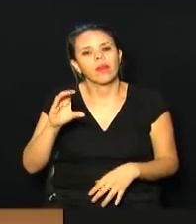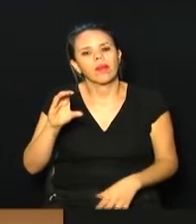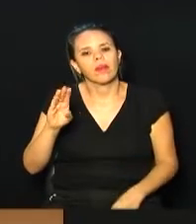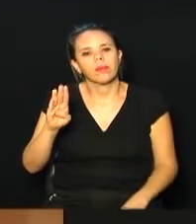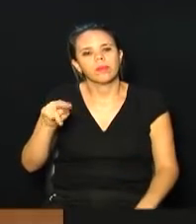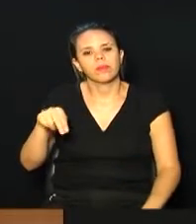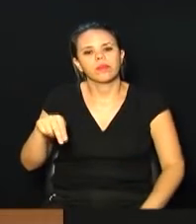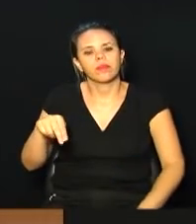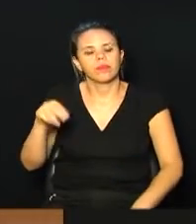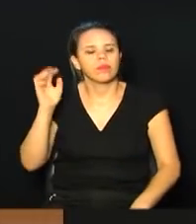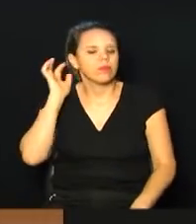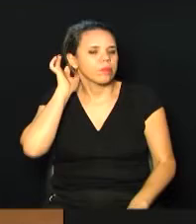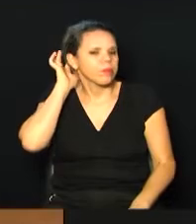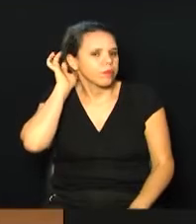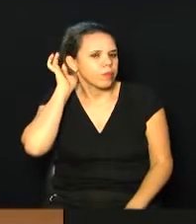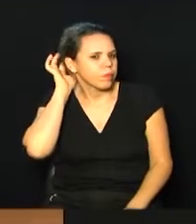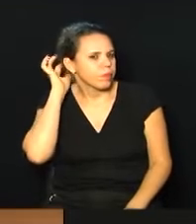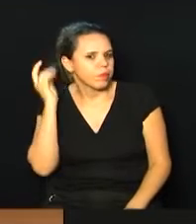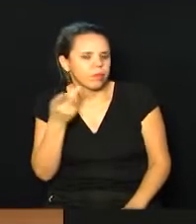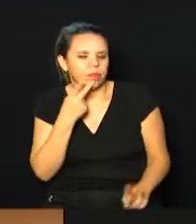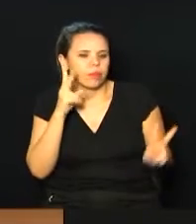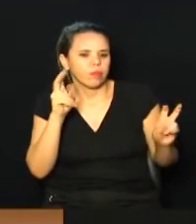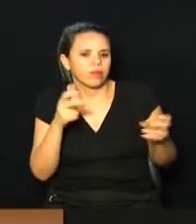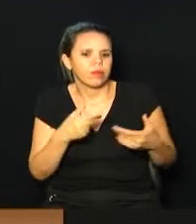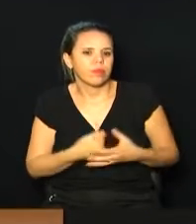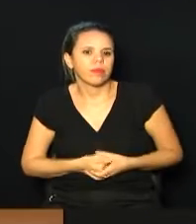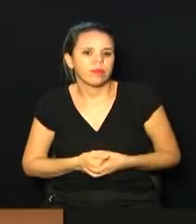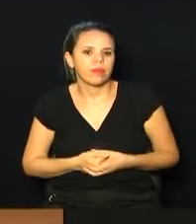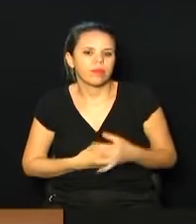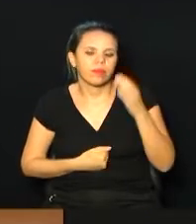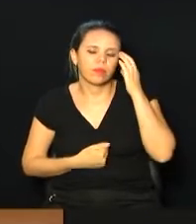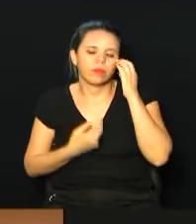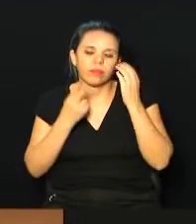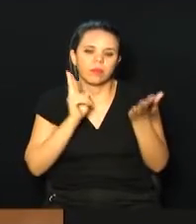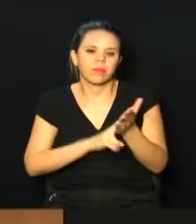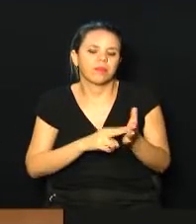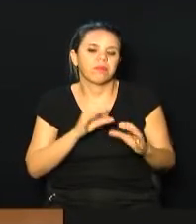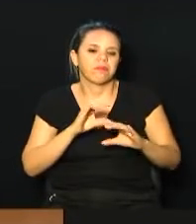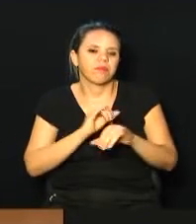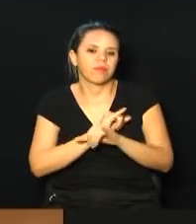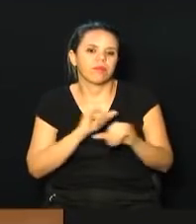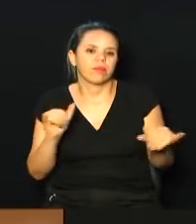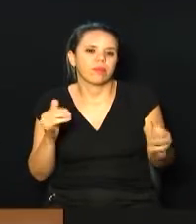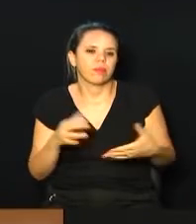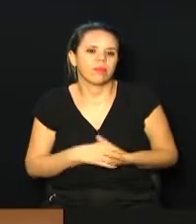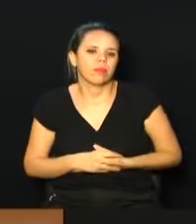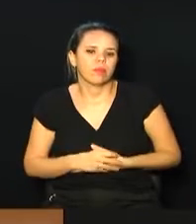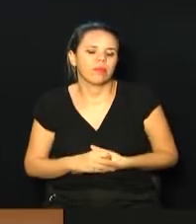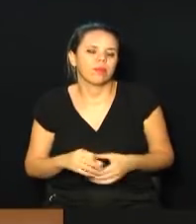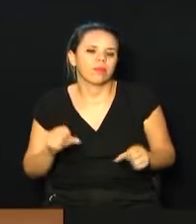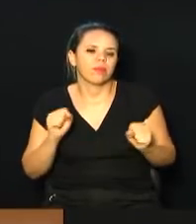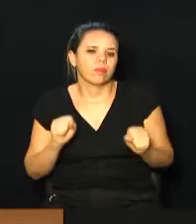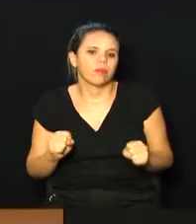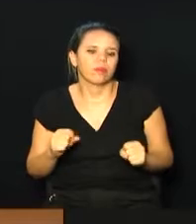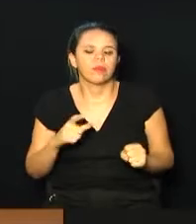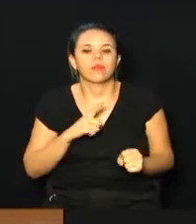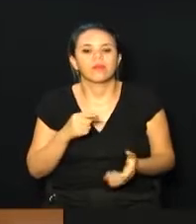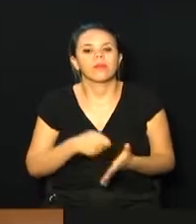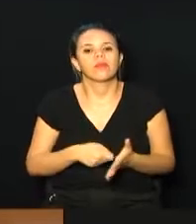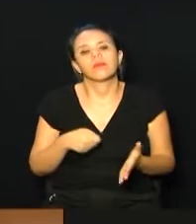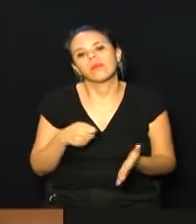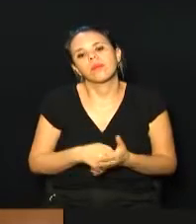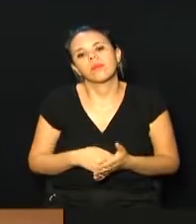por exemplo, né, para falar uma, Correio Popular, poderiam dedicar